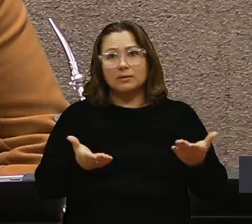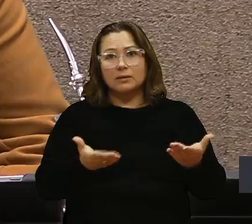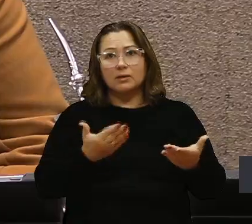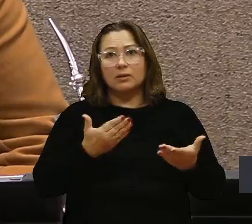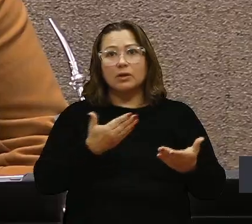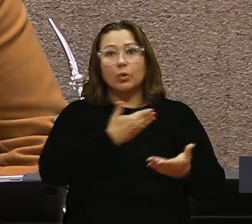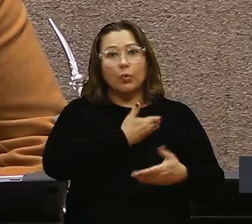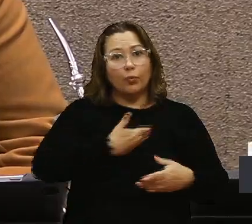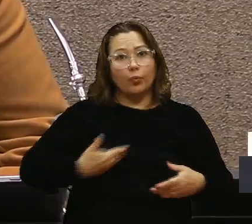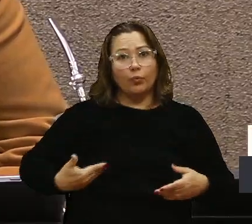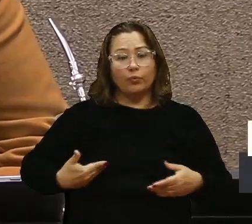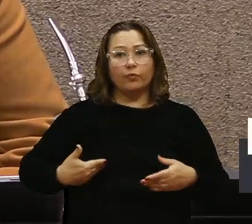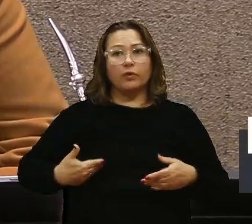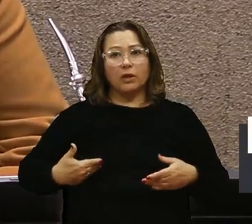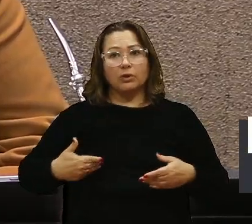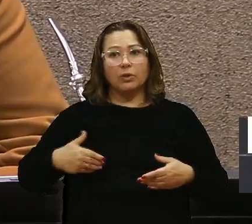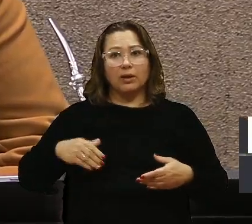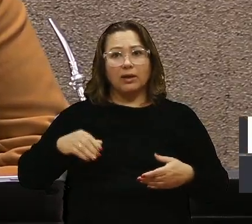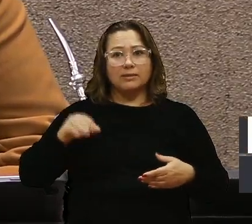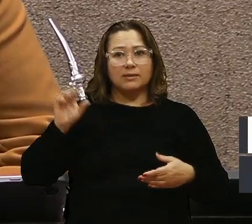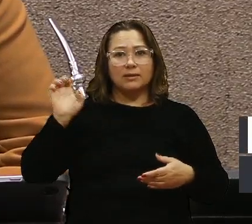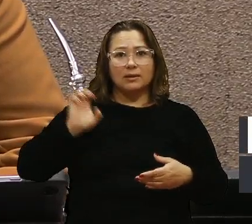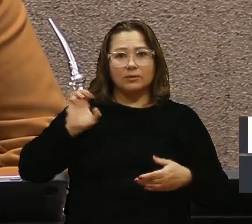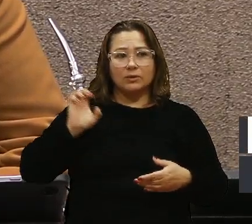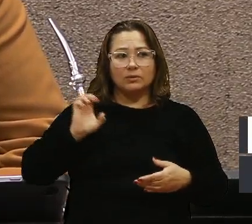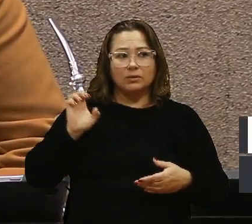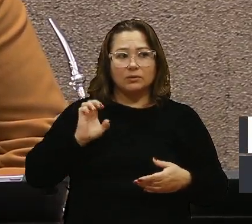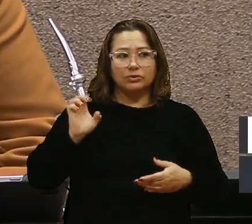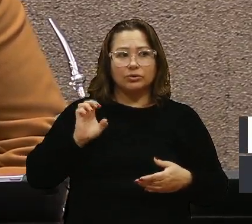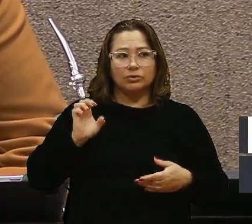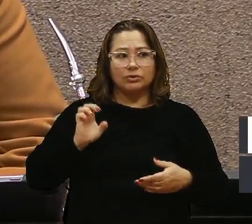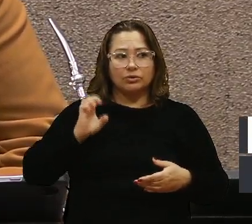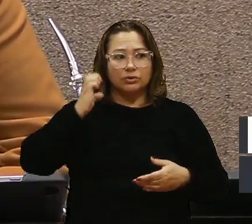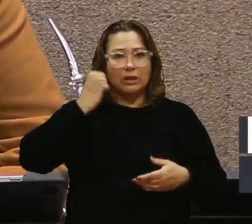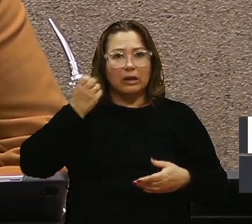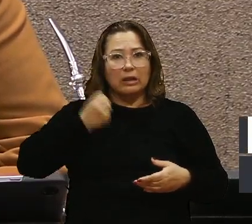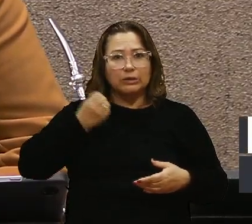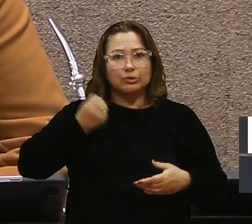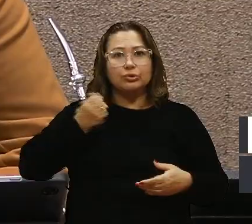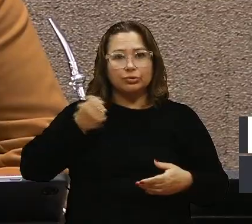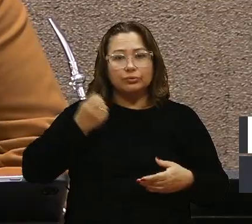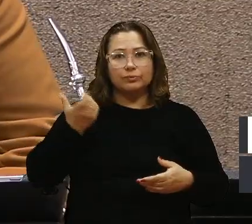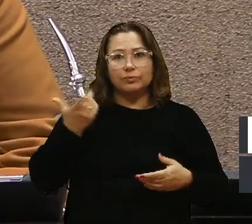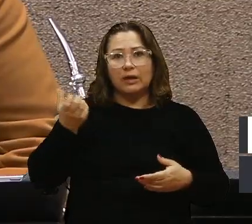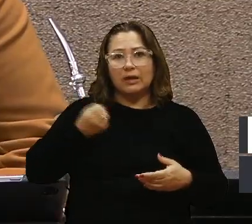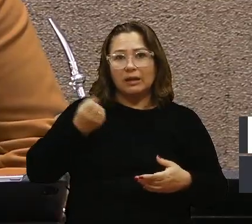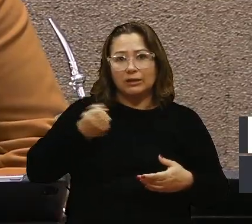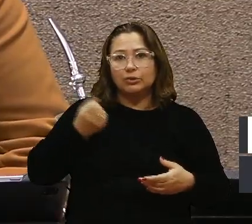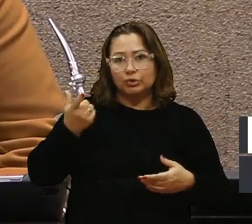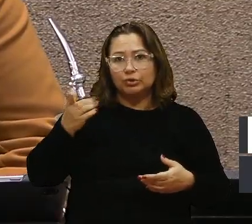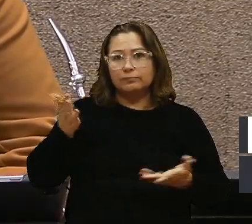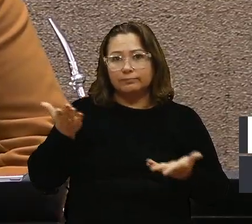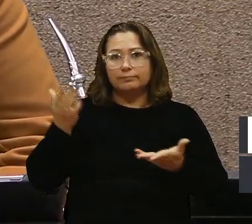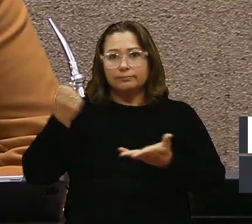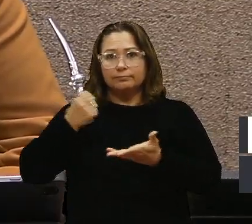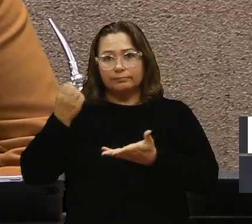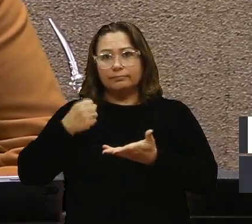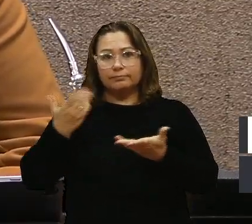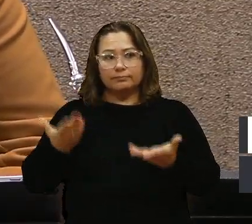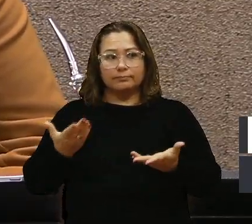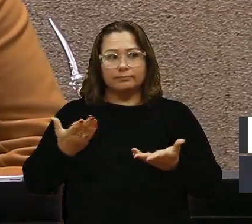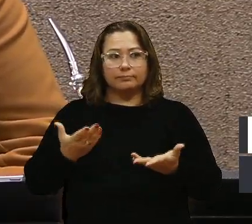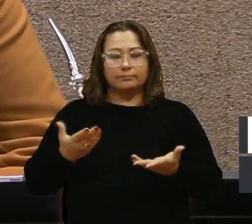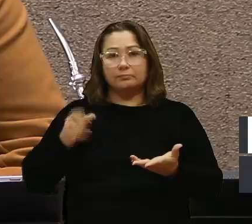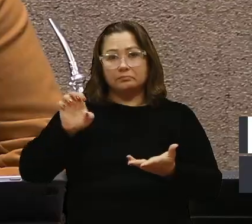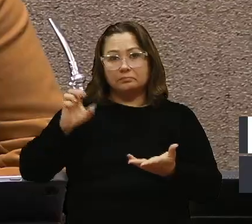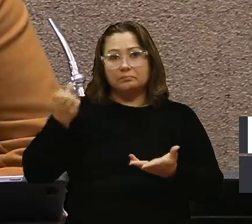governador Eduardo Leite, por não ser mais candidato. O senhor está fazendo um grande favor para o povo gaúcho e eu